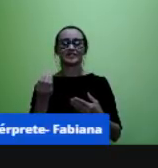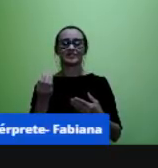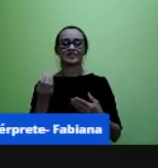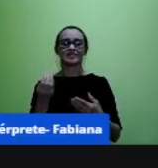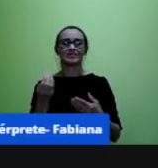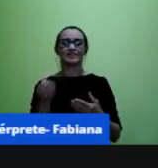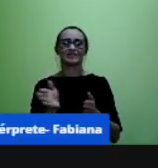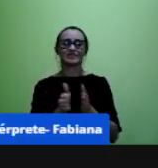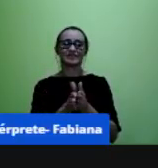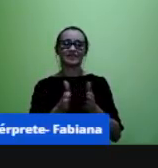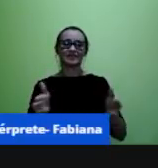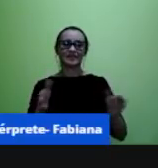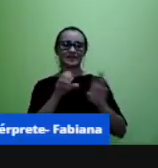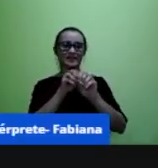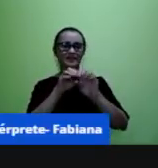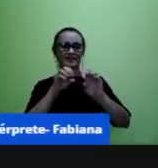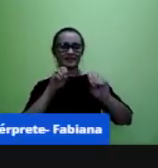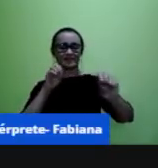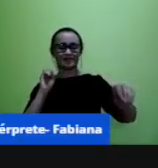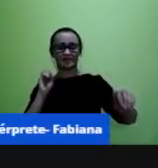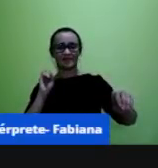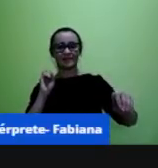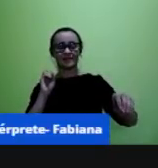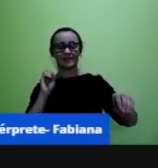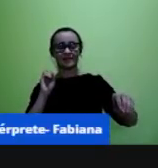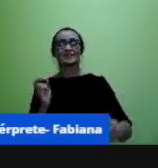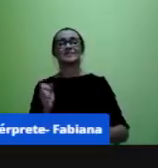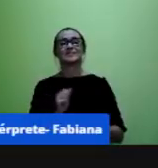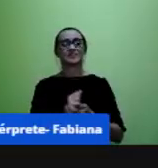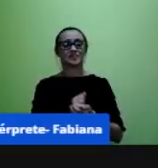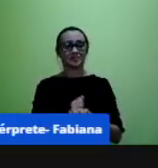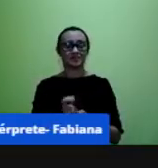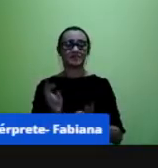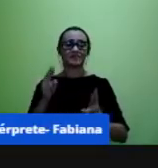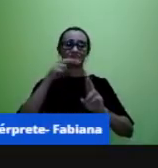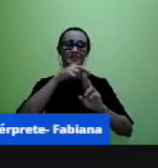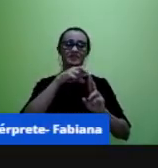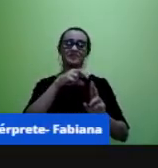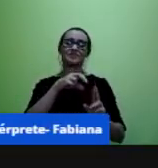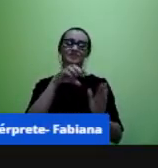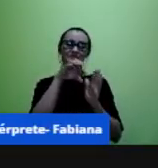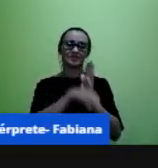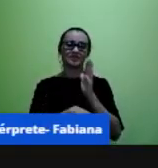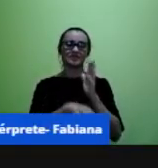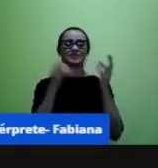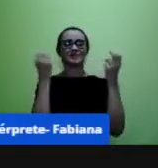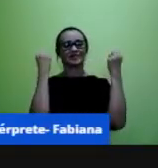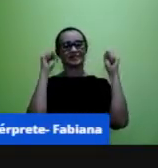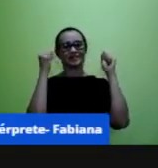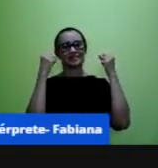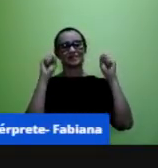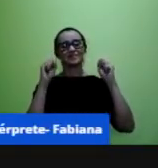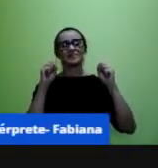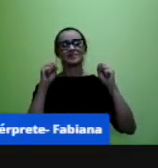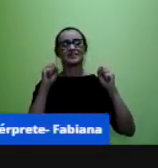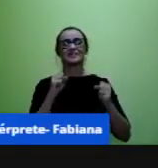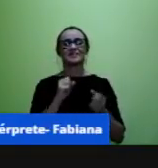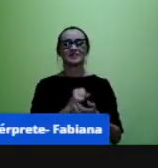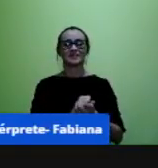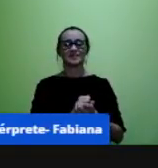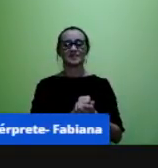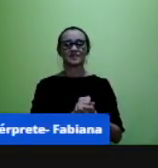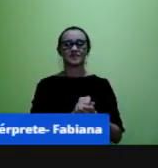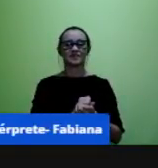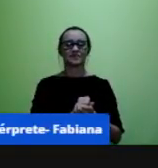remoto aí, voltado ao componente curricular de educação física, tá? Então, deixa eu apresentar a tela para ficar mais fácil aqui.